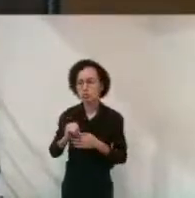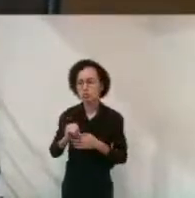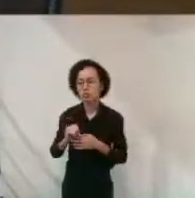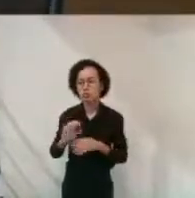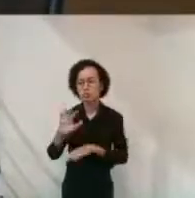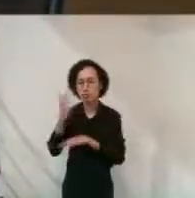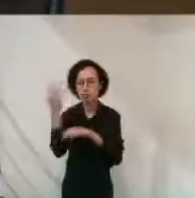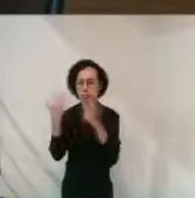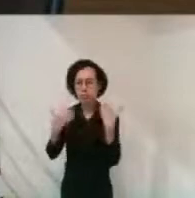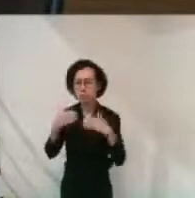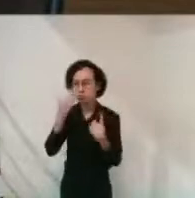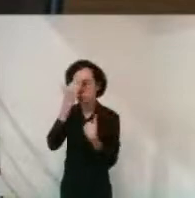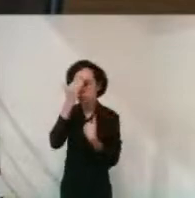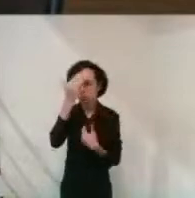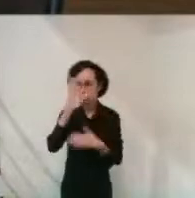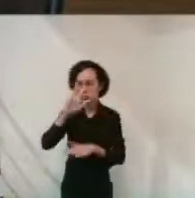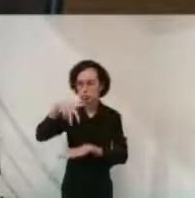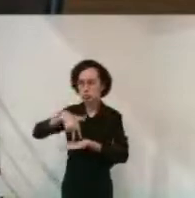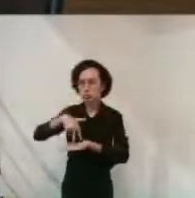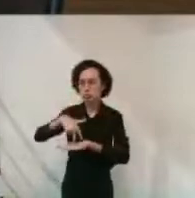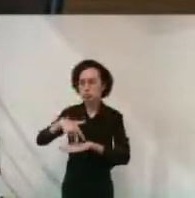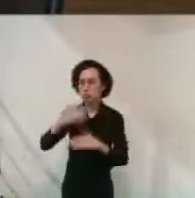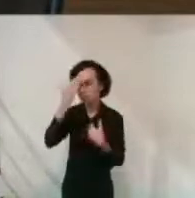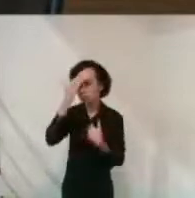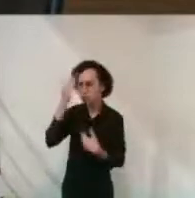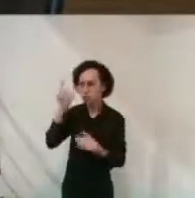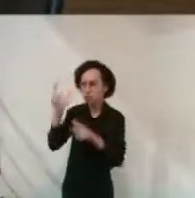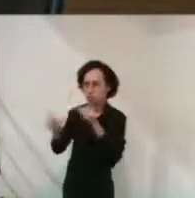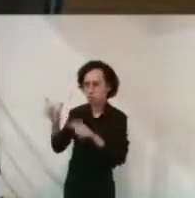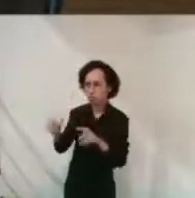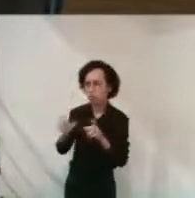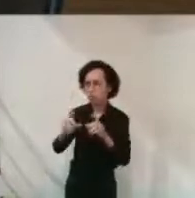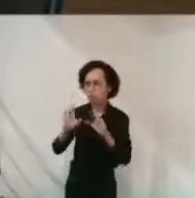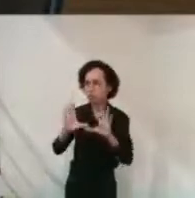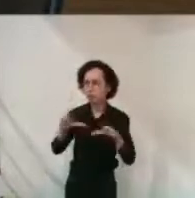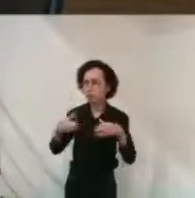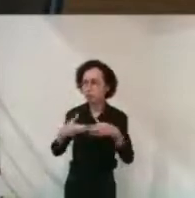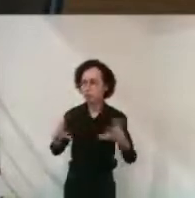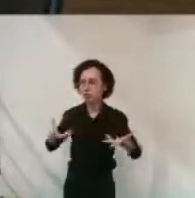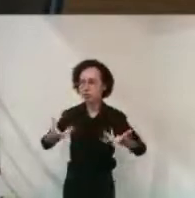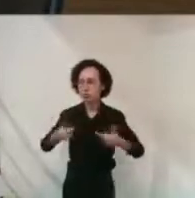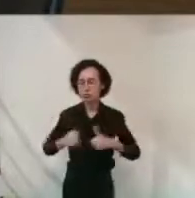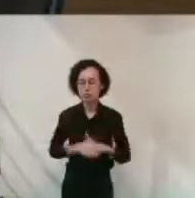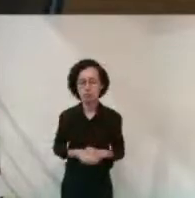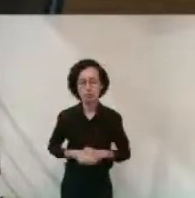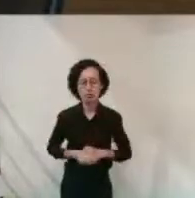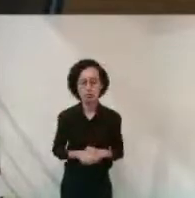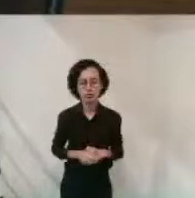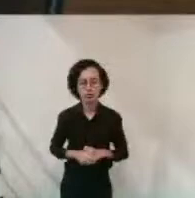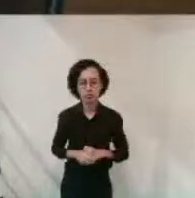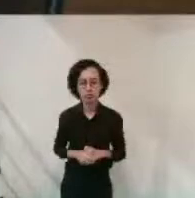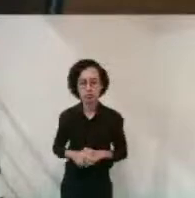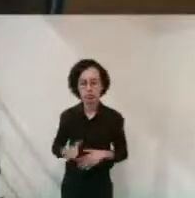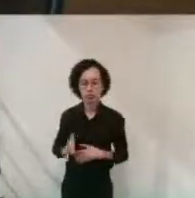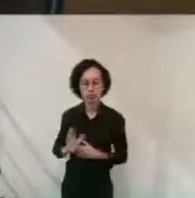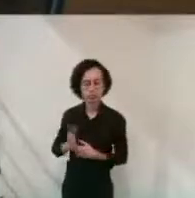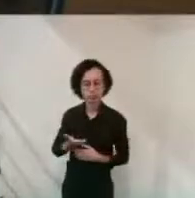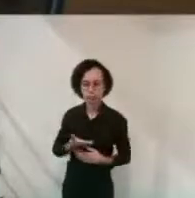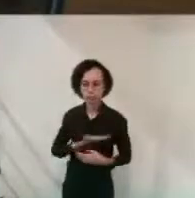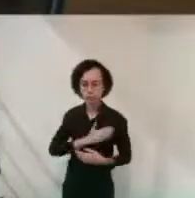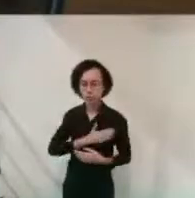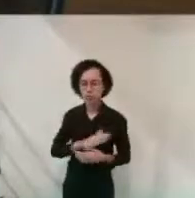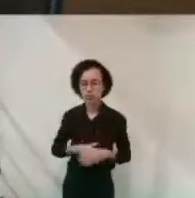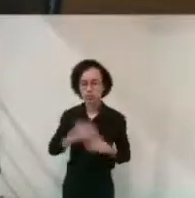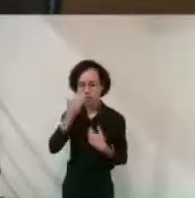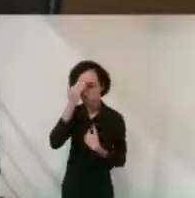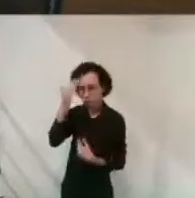Ambiente. Quero agradecer essa equipe, que é uma equipe maravilhosa, que mora no meu coração. Eu digo que o maior